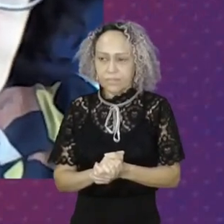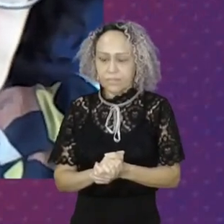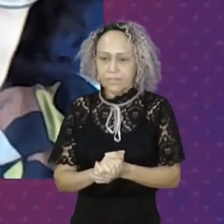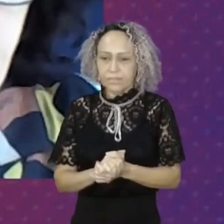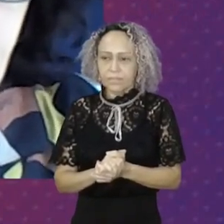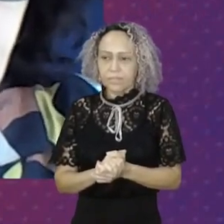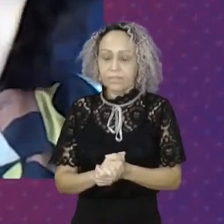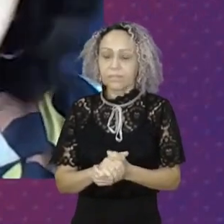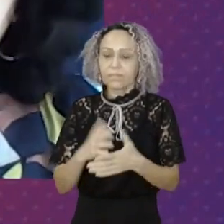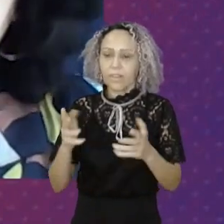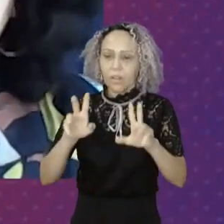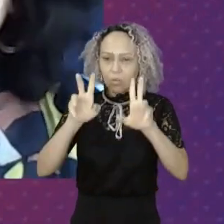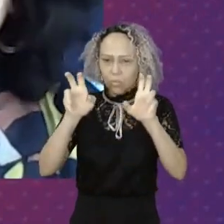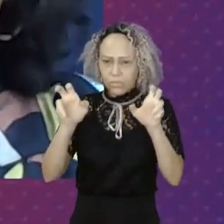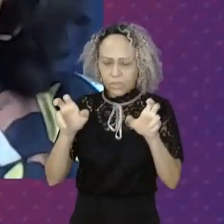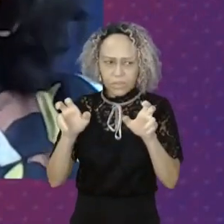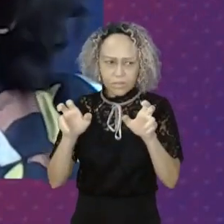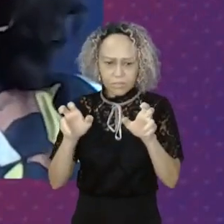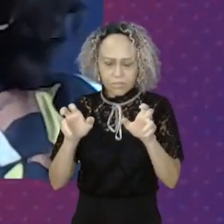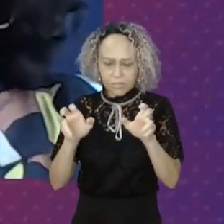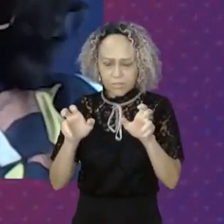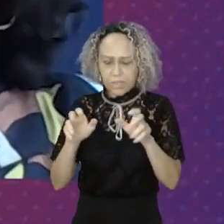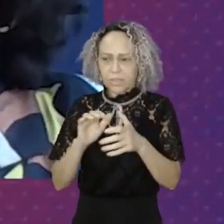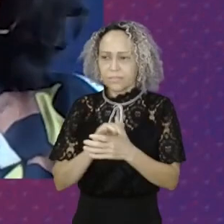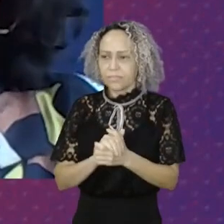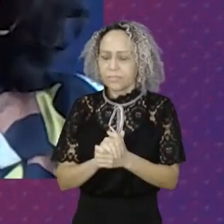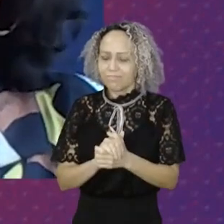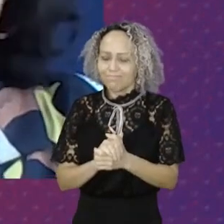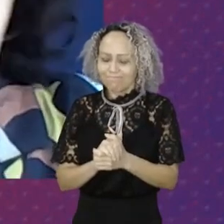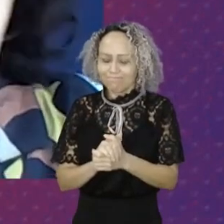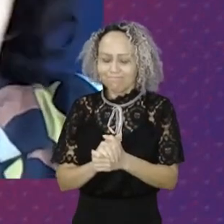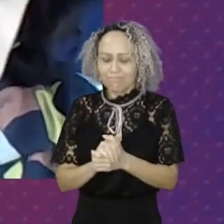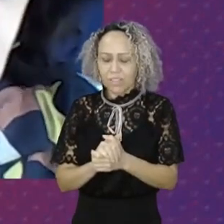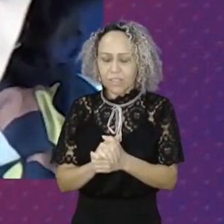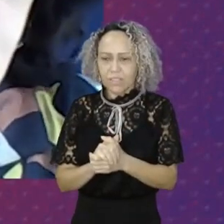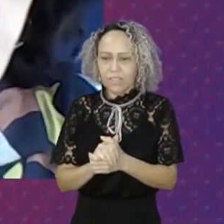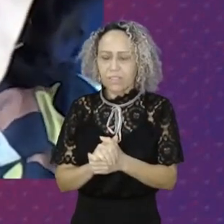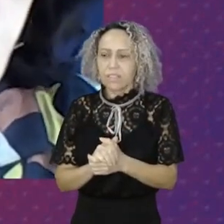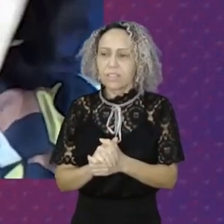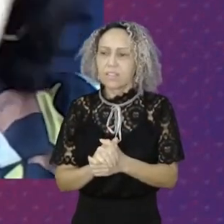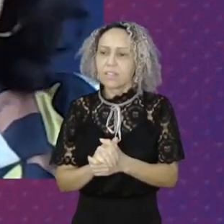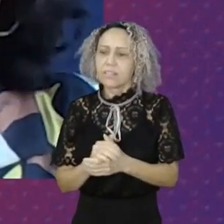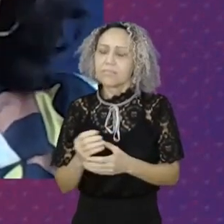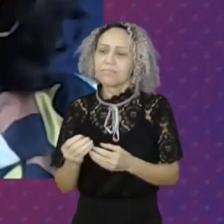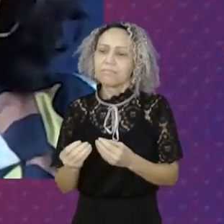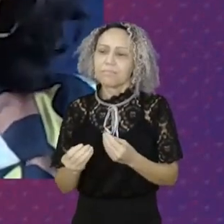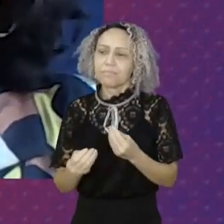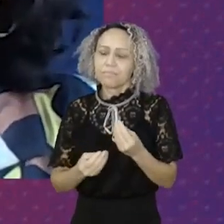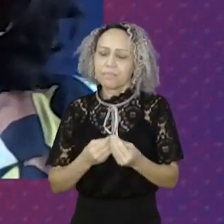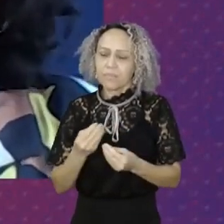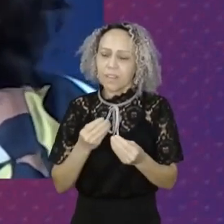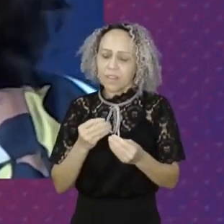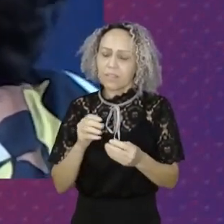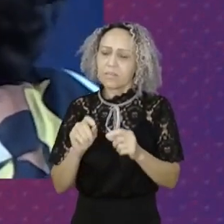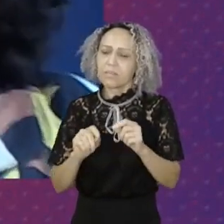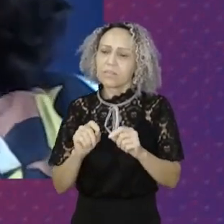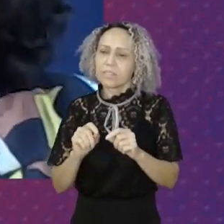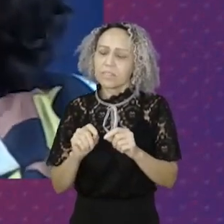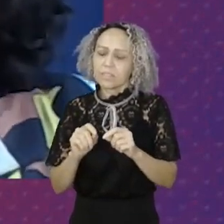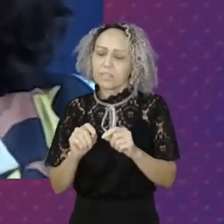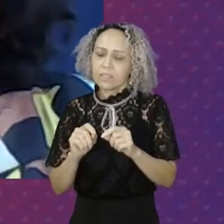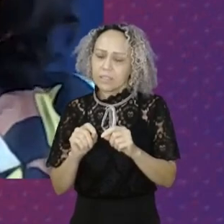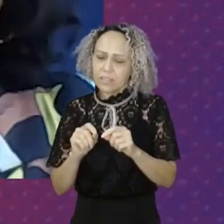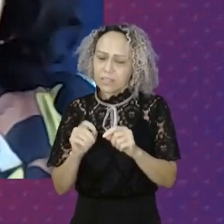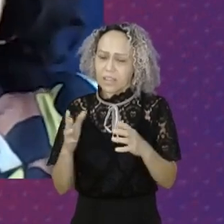Esse é um tema que também, né, leva, em grande medida, à superação